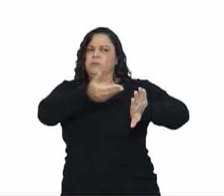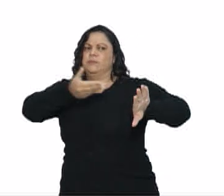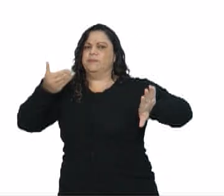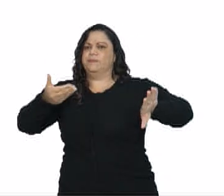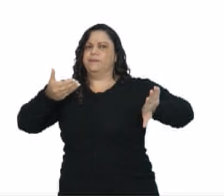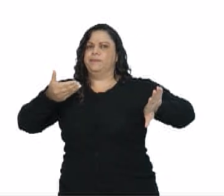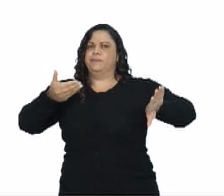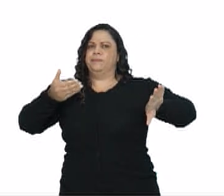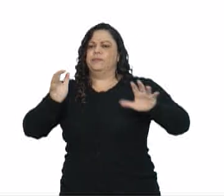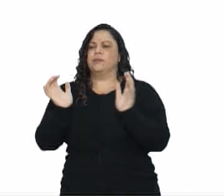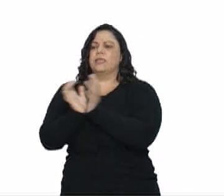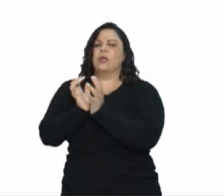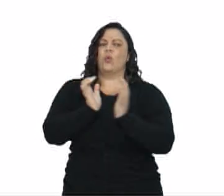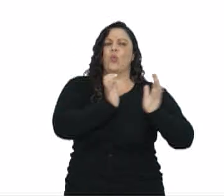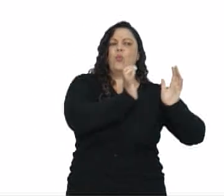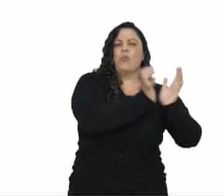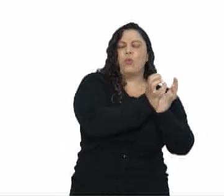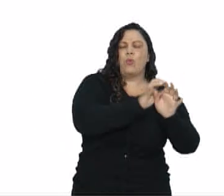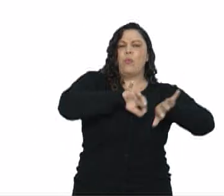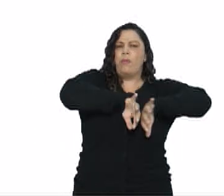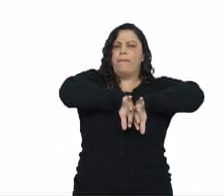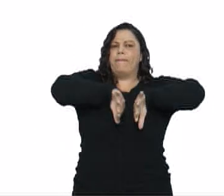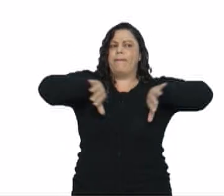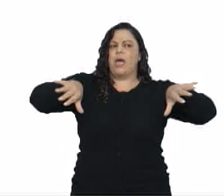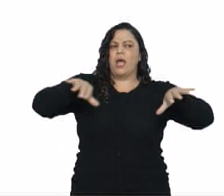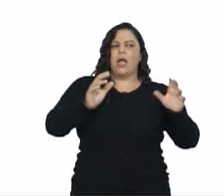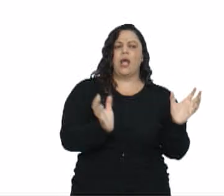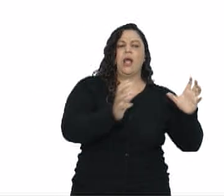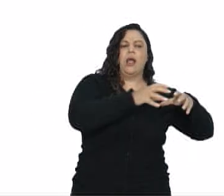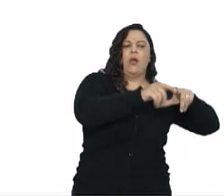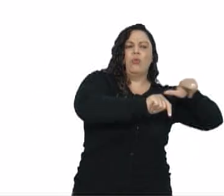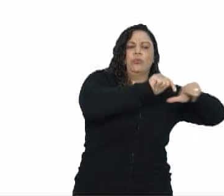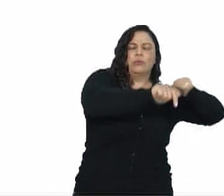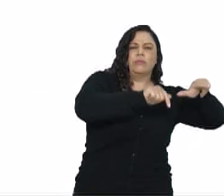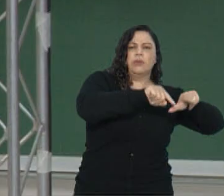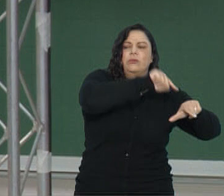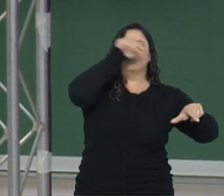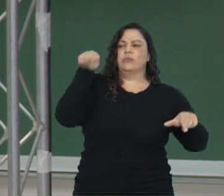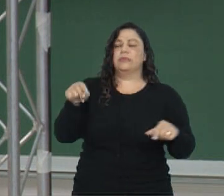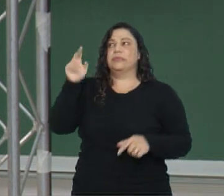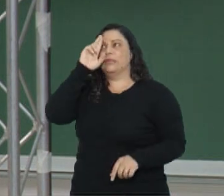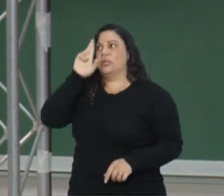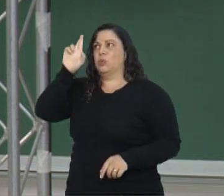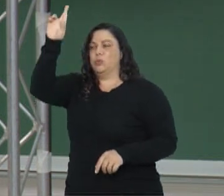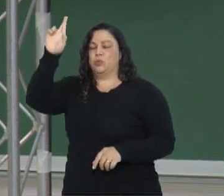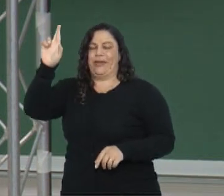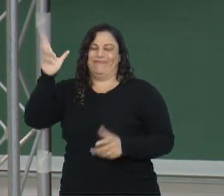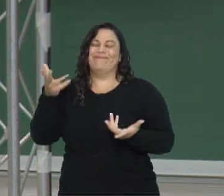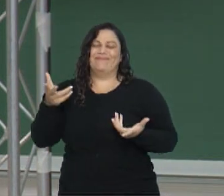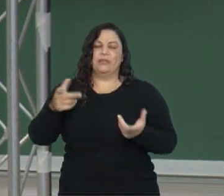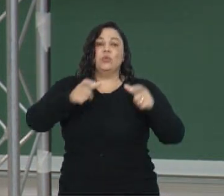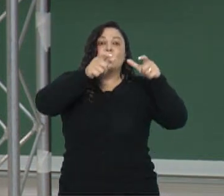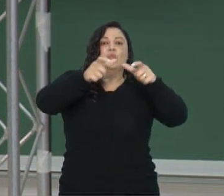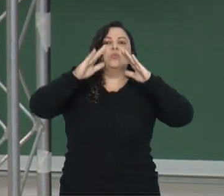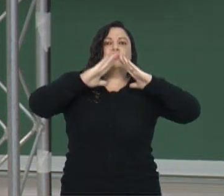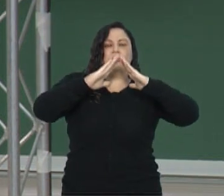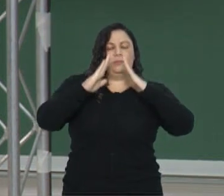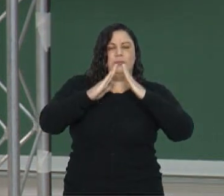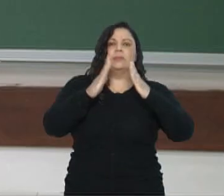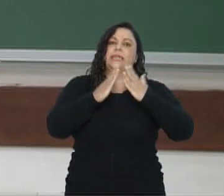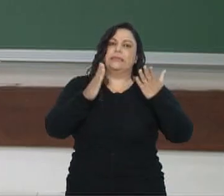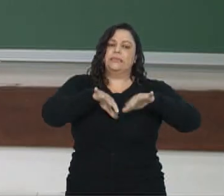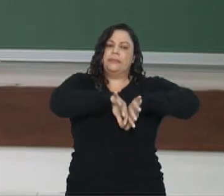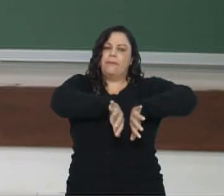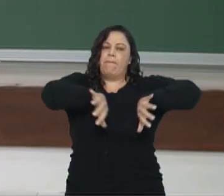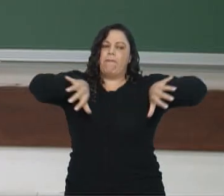fábricas e a classe dos donos dessas fábricas. Esse distanciamento vai ser territorial, o lugar em que eles moravam. Os trabalhadores nos